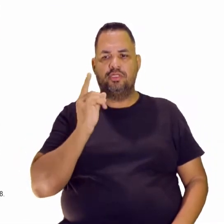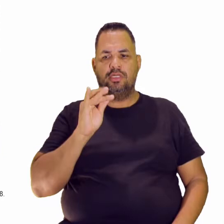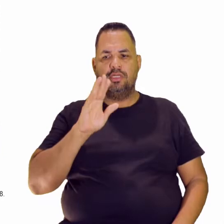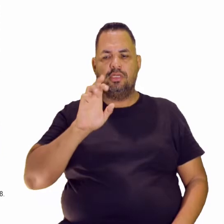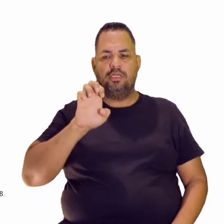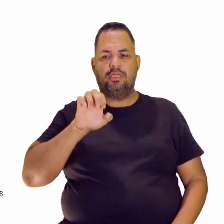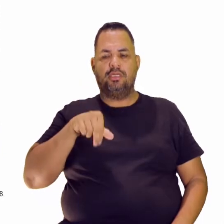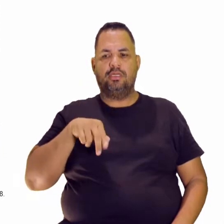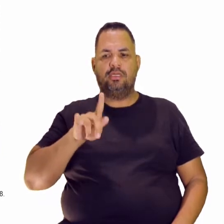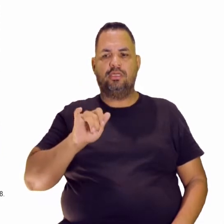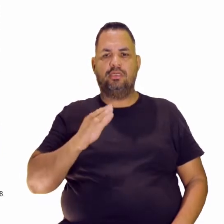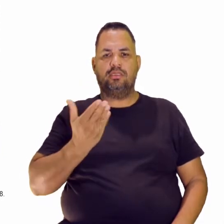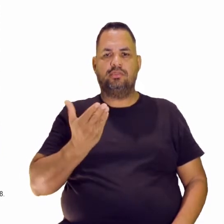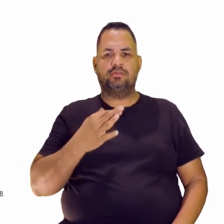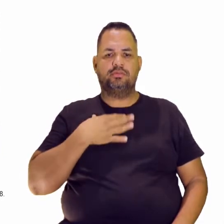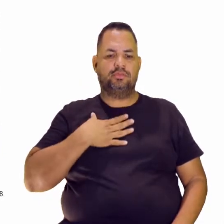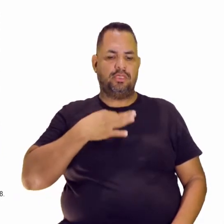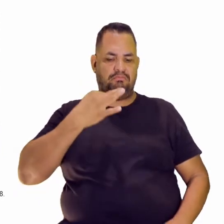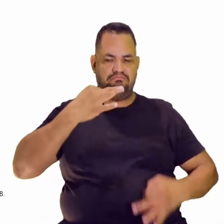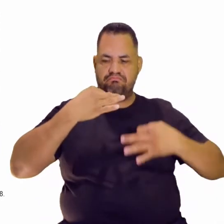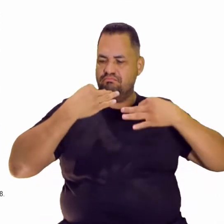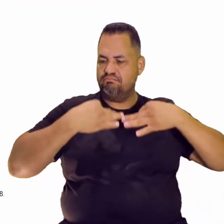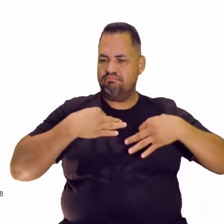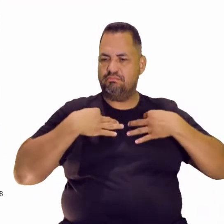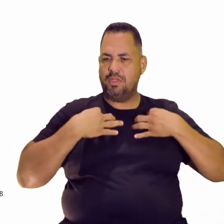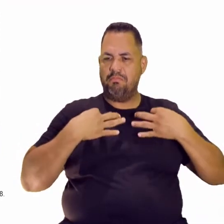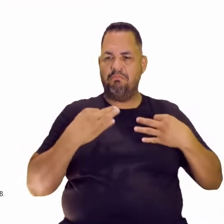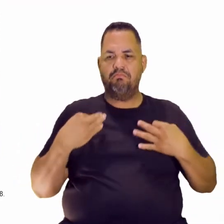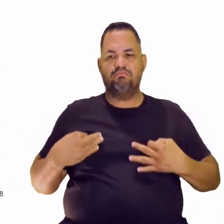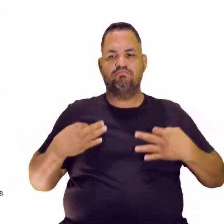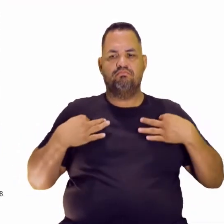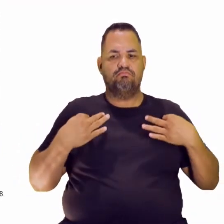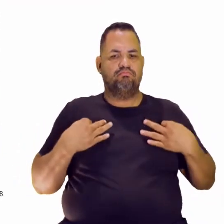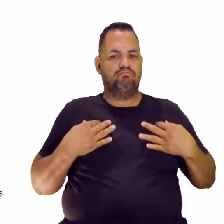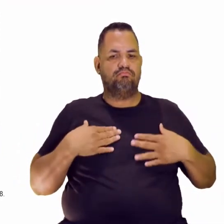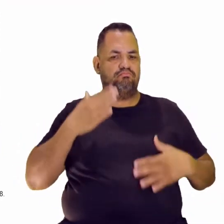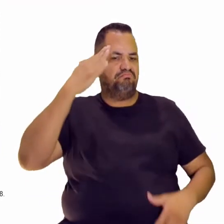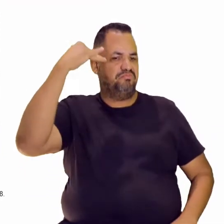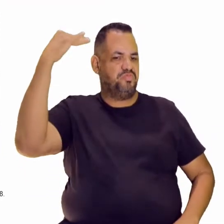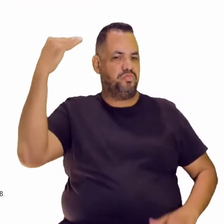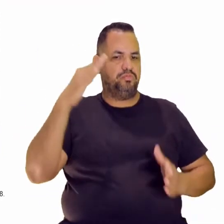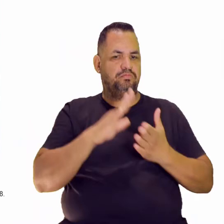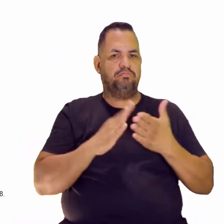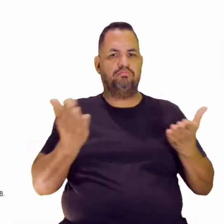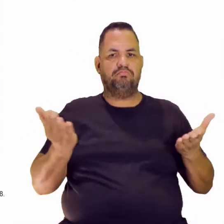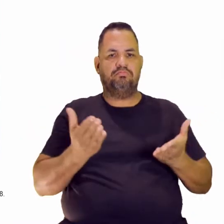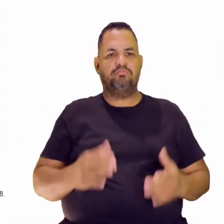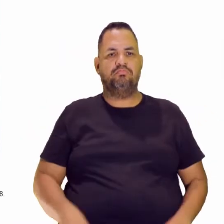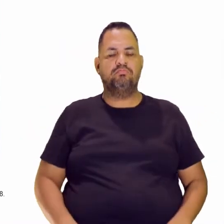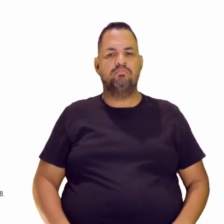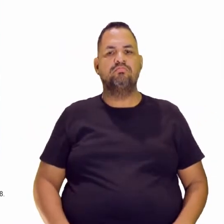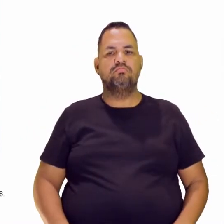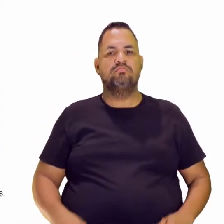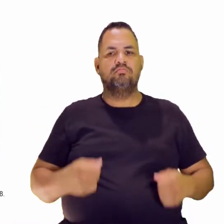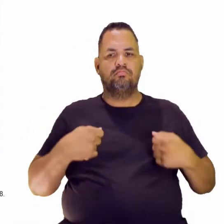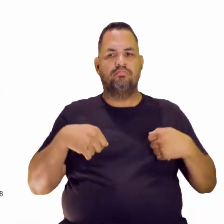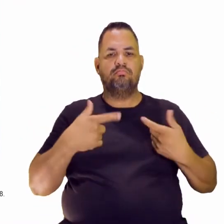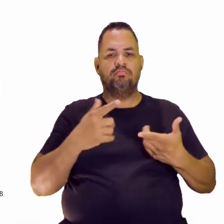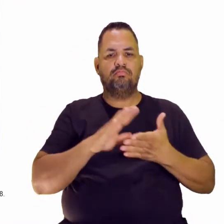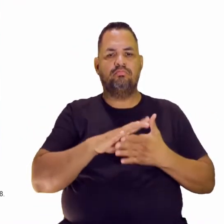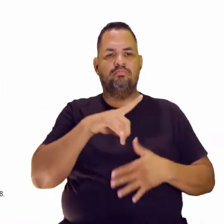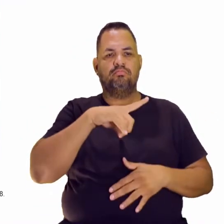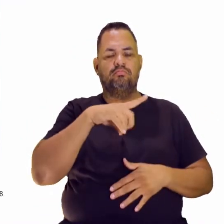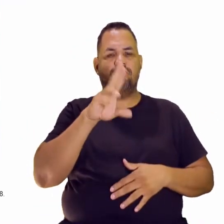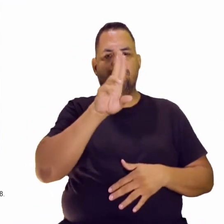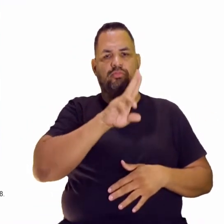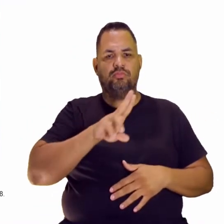também. Você queria ser elegante, ter um destaque. Então, você tinha que